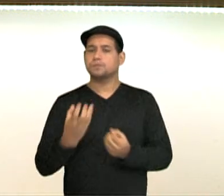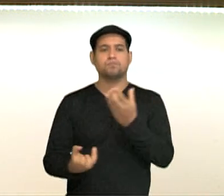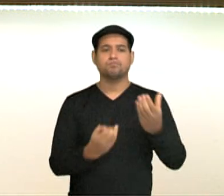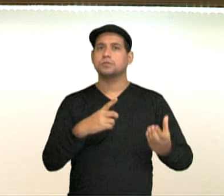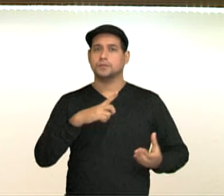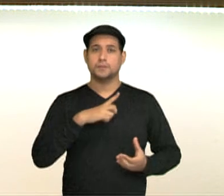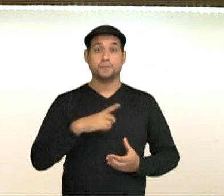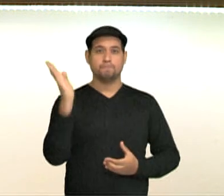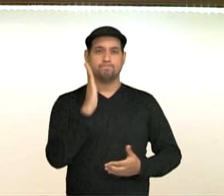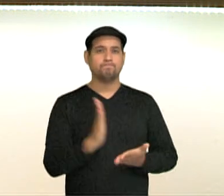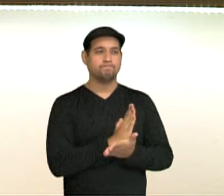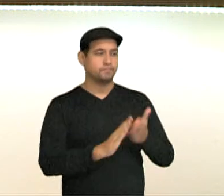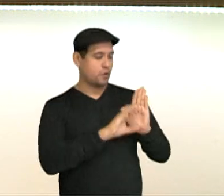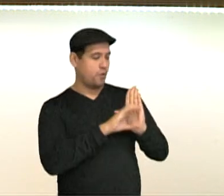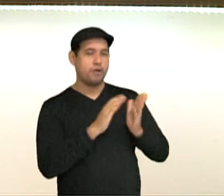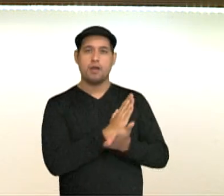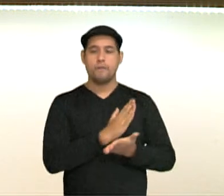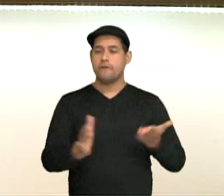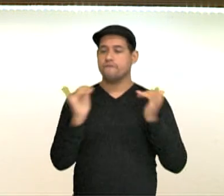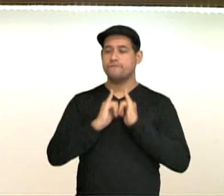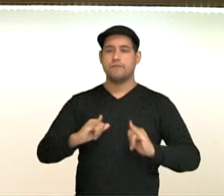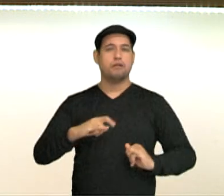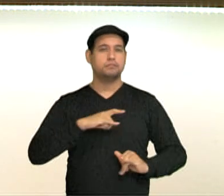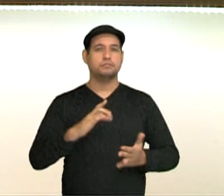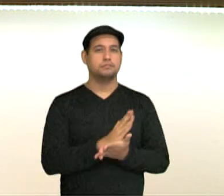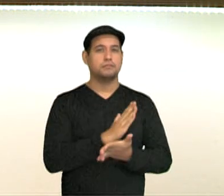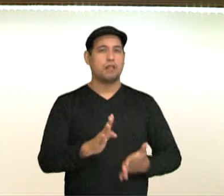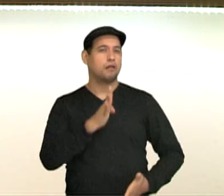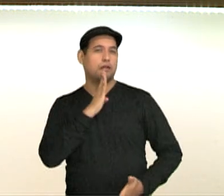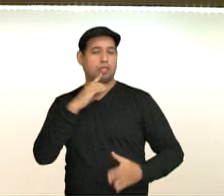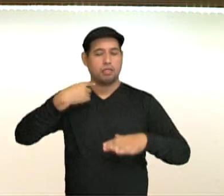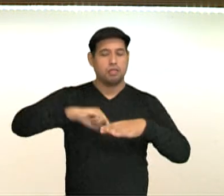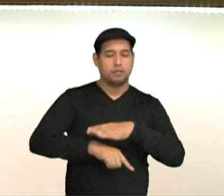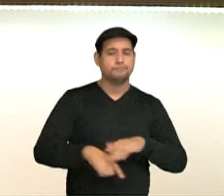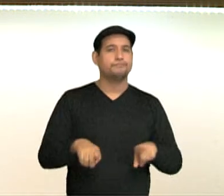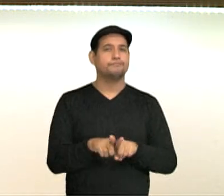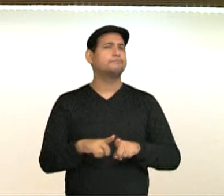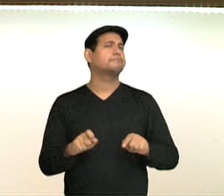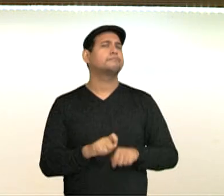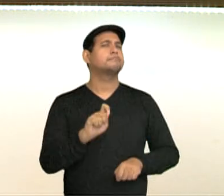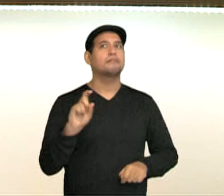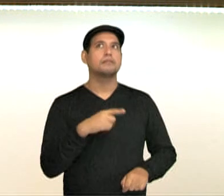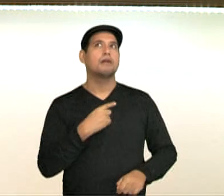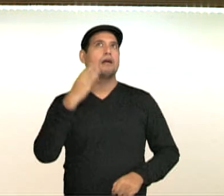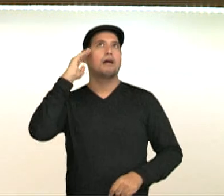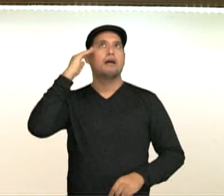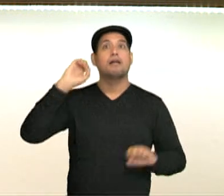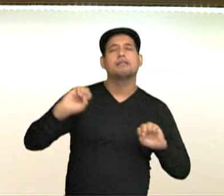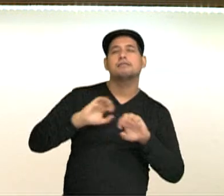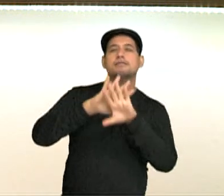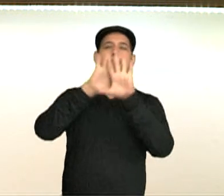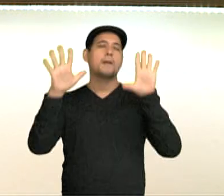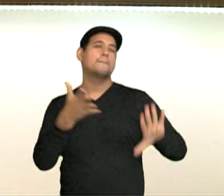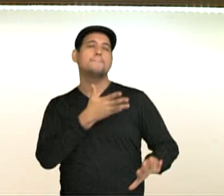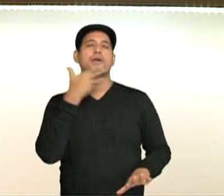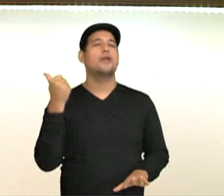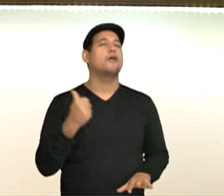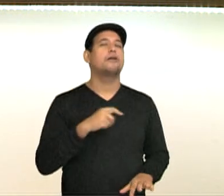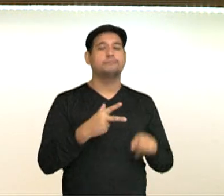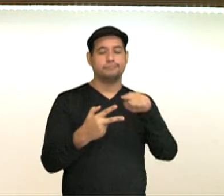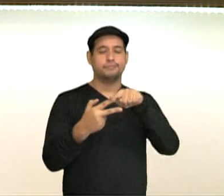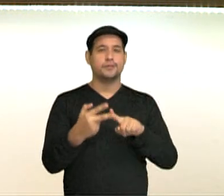Alguns conceitos, algumas informações, alguns conhecimentos que vão fazer a gente entender um pouco melhor essas